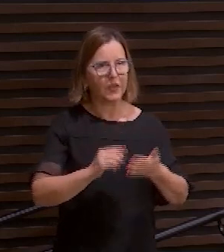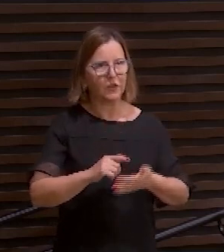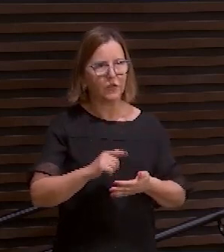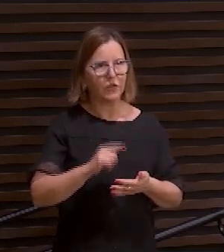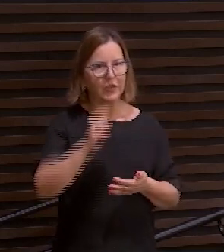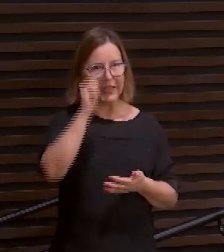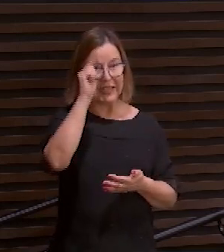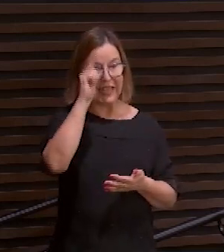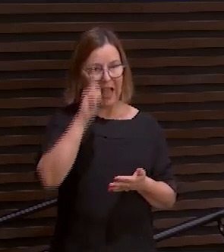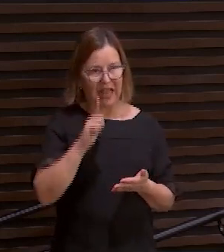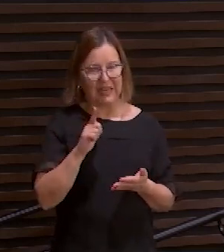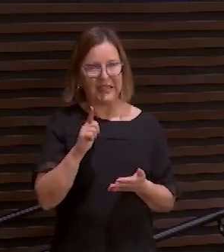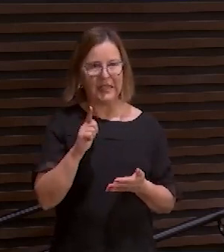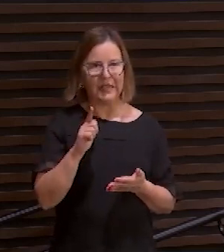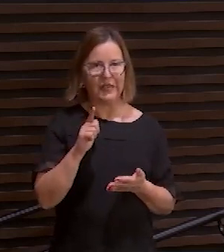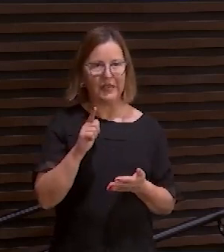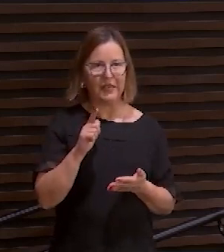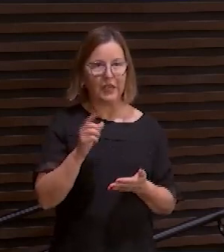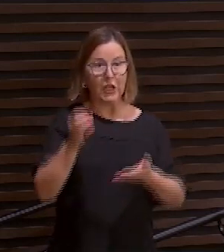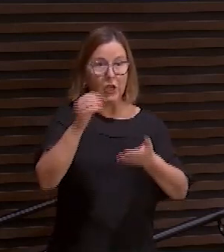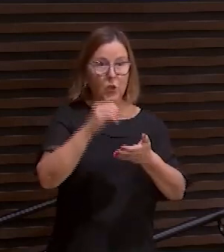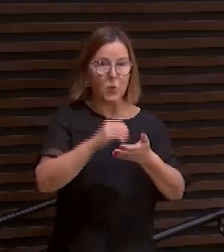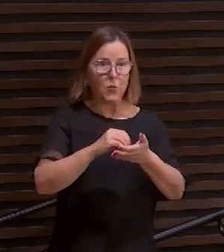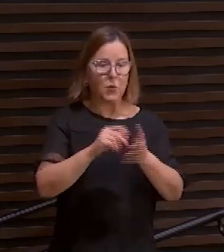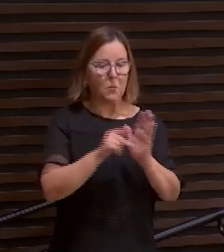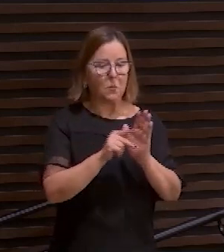Gálatas, colocando o nome dele.